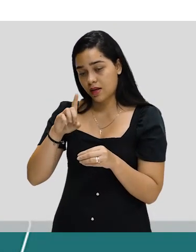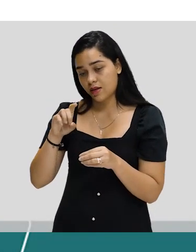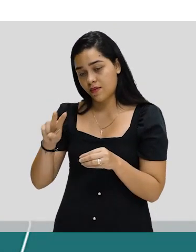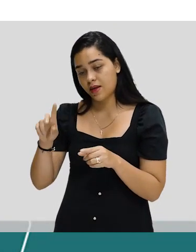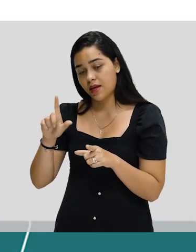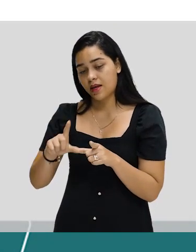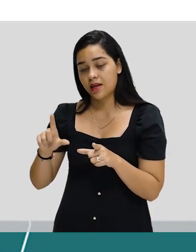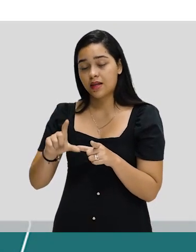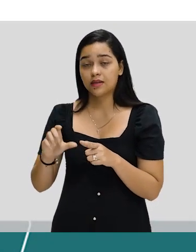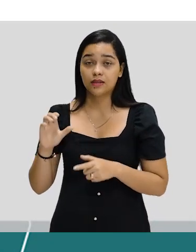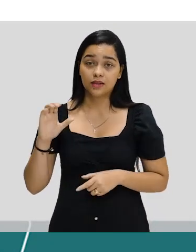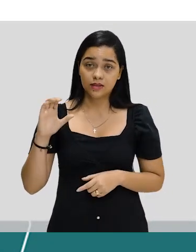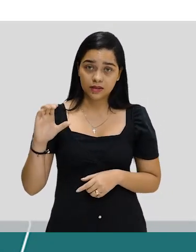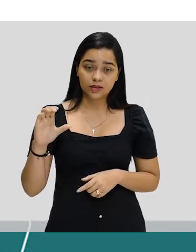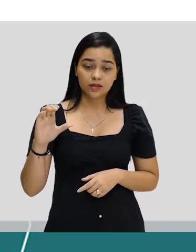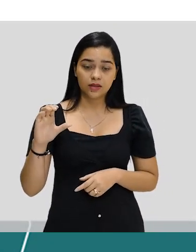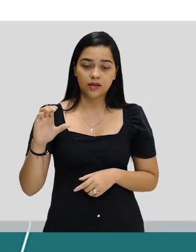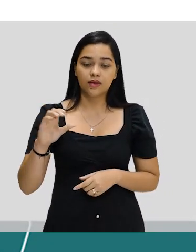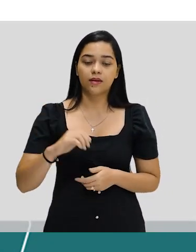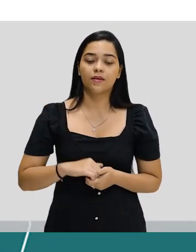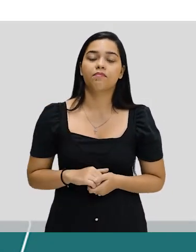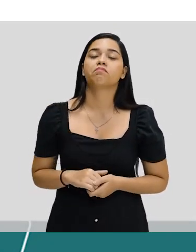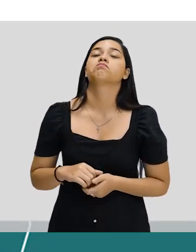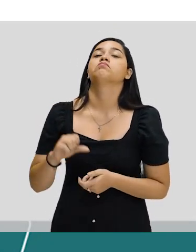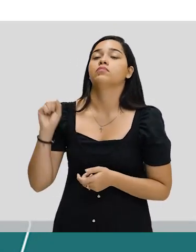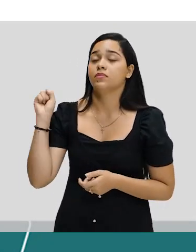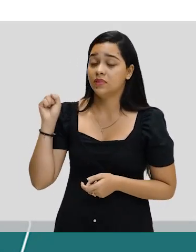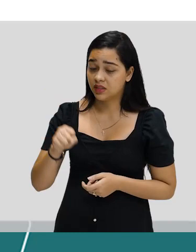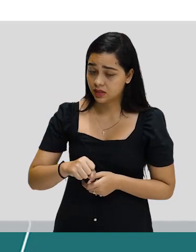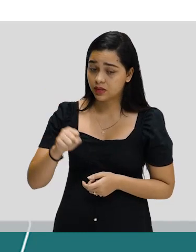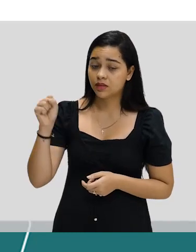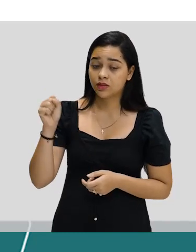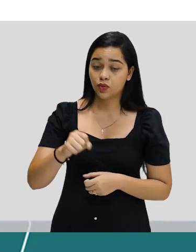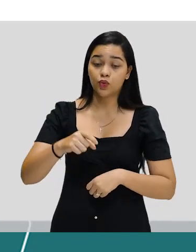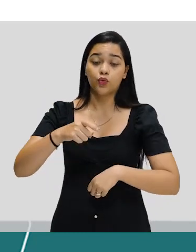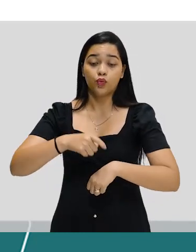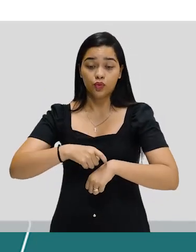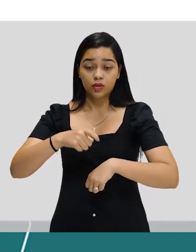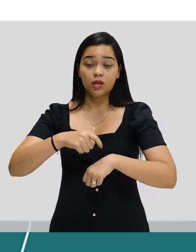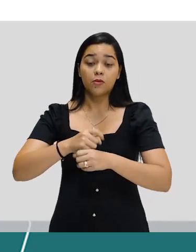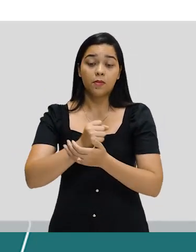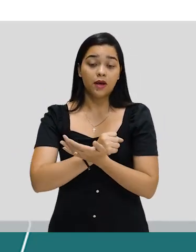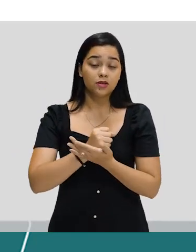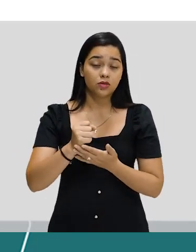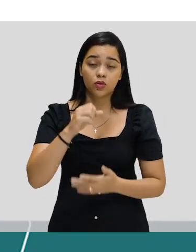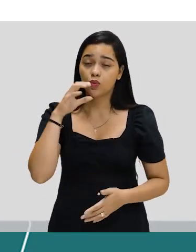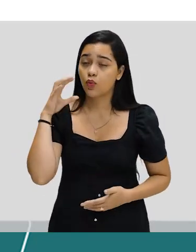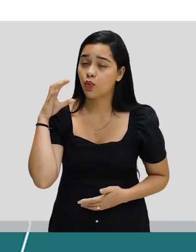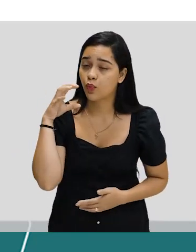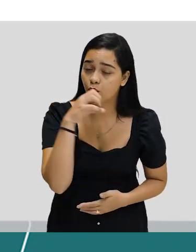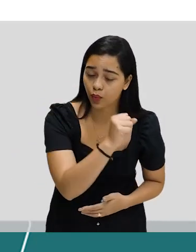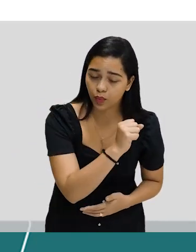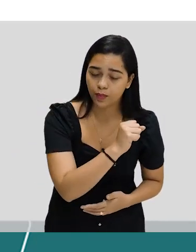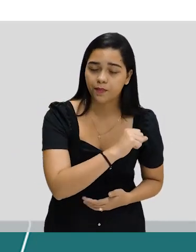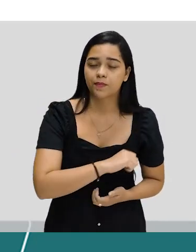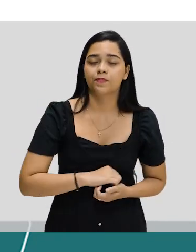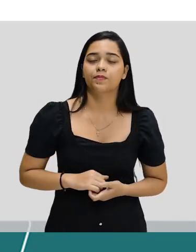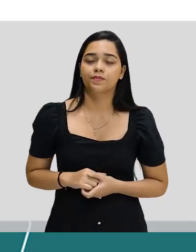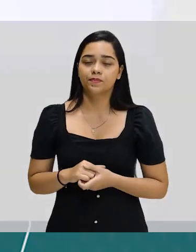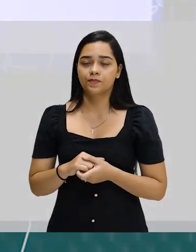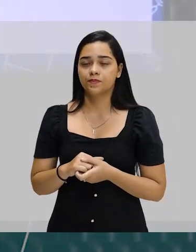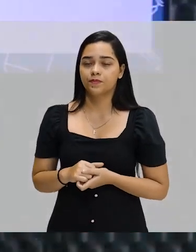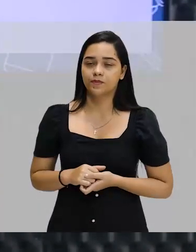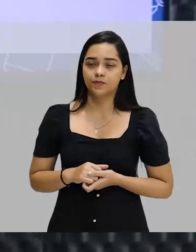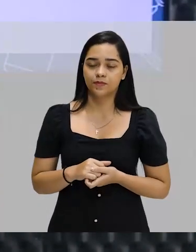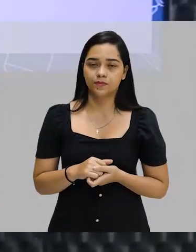é a letra C. Realmente, de verdade, né? Isso aqui é um advérbio